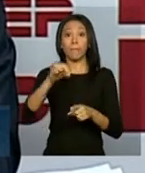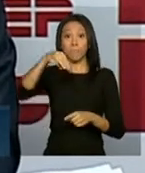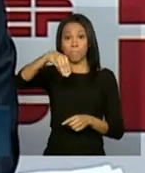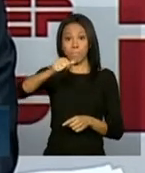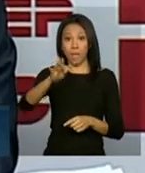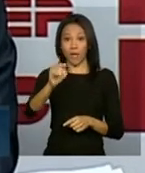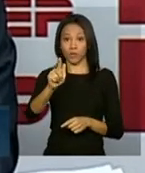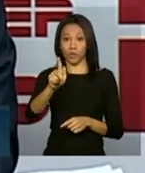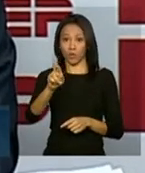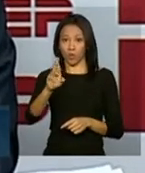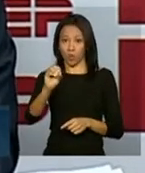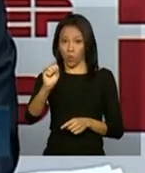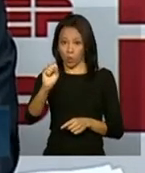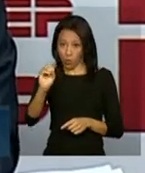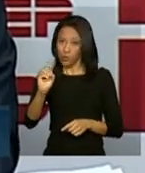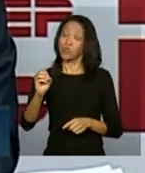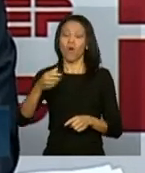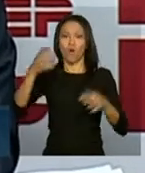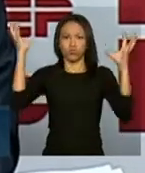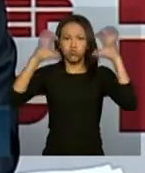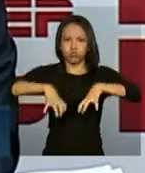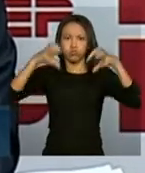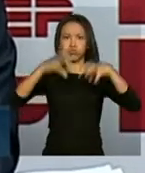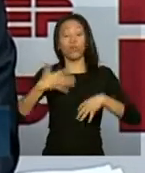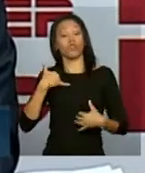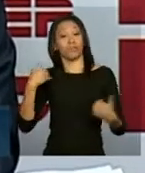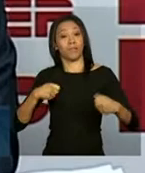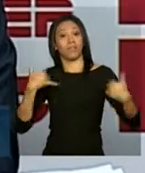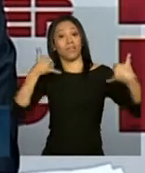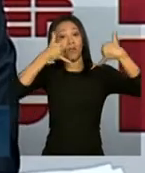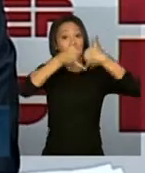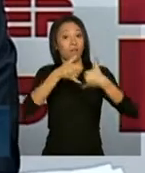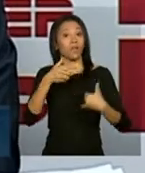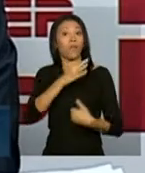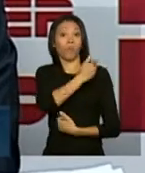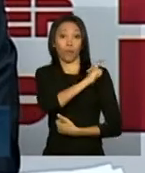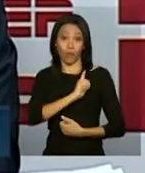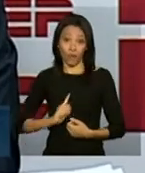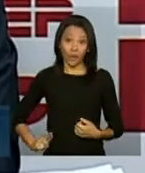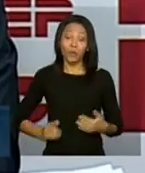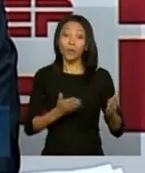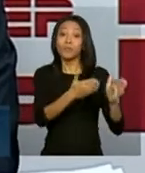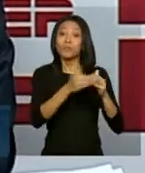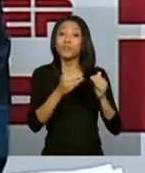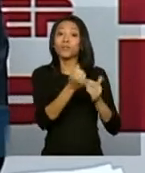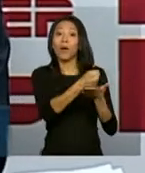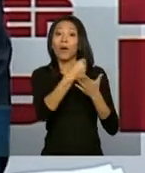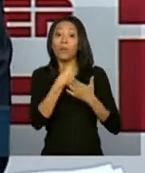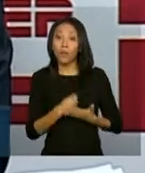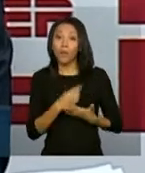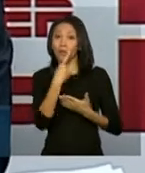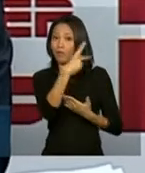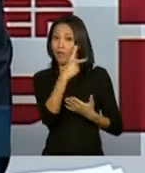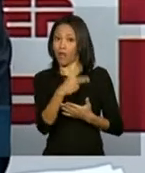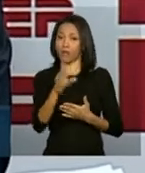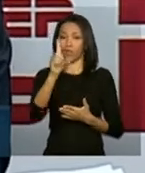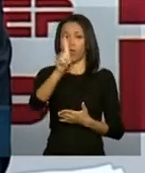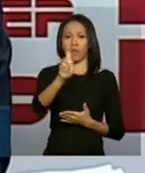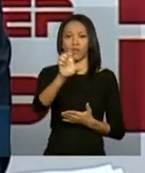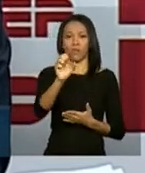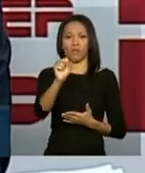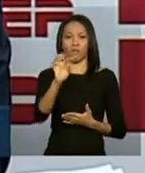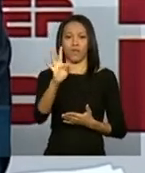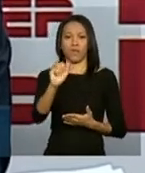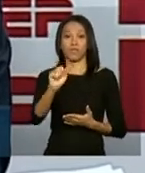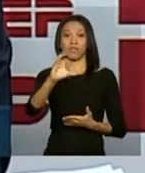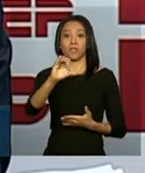muito forte. Eu tive, inclusive, que falar com o governador Simval, no Mato Grosso, hoje, pedindo apoio da Defesa Civil, porque é uma escola que tinha